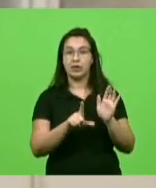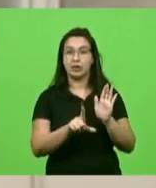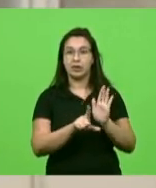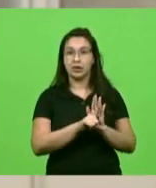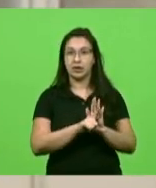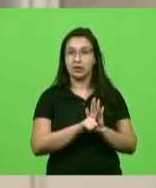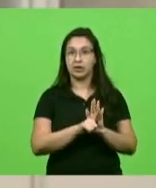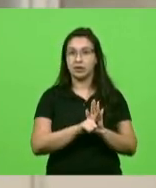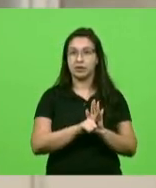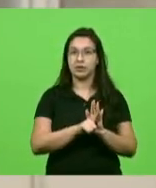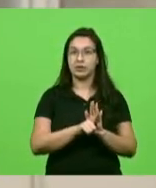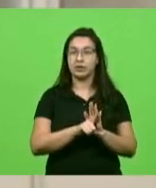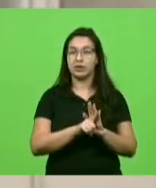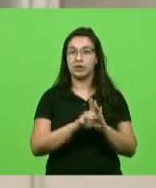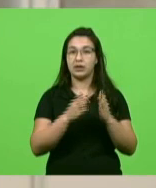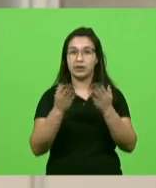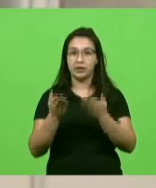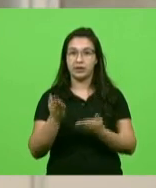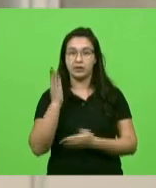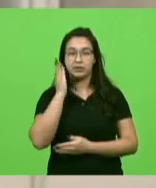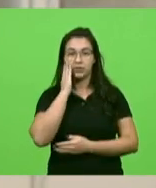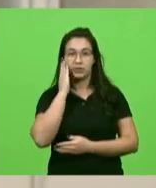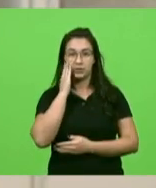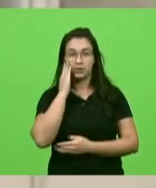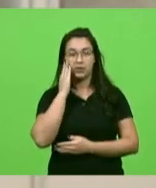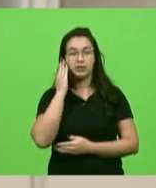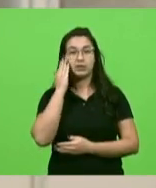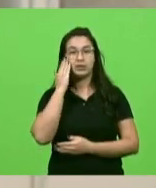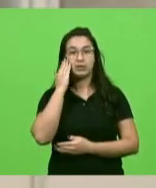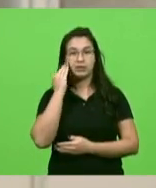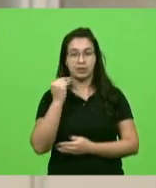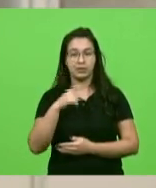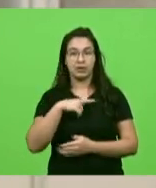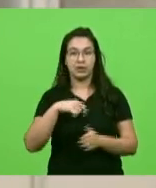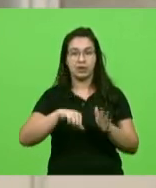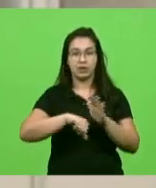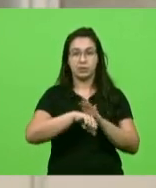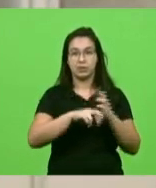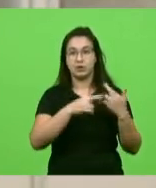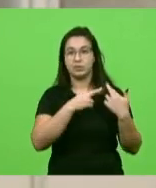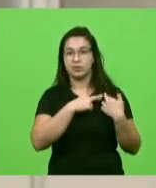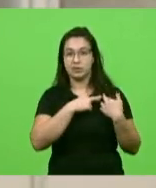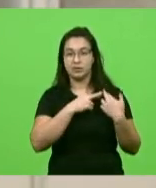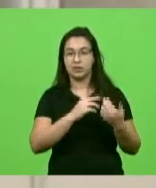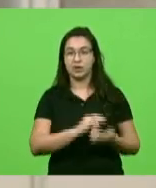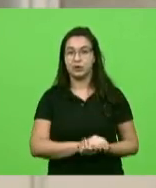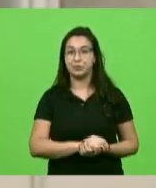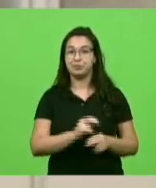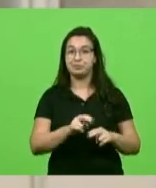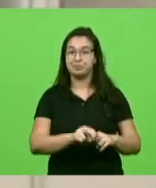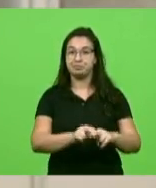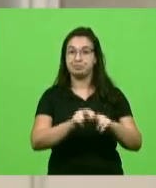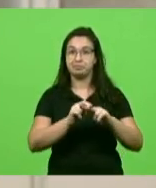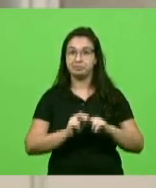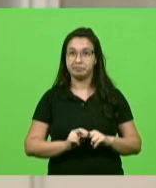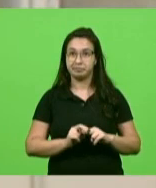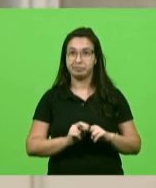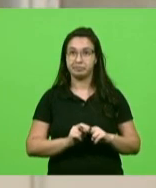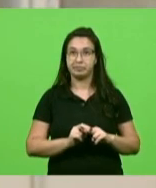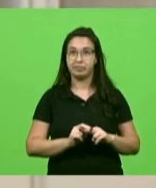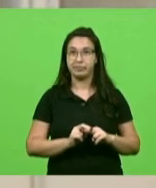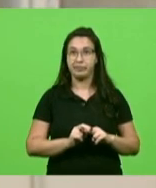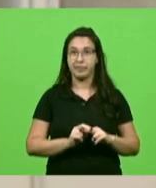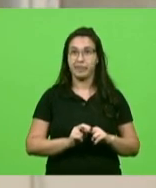aqui entendem os denunciantes ter havido a prática dos crimes de responsabilidade por isto a